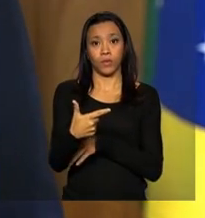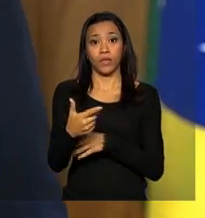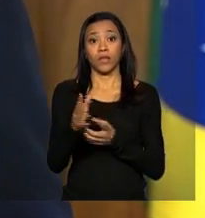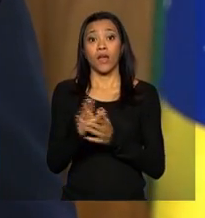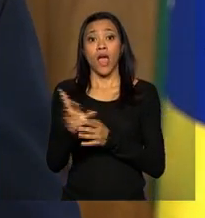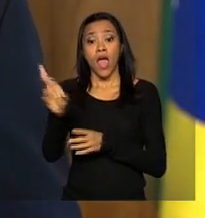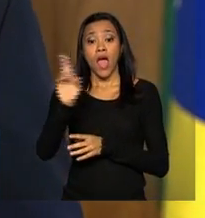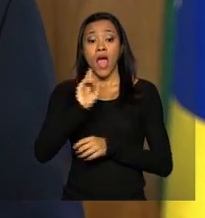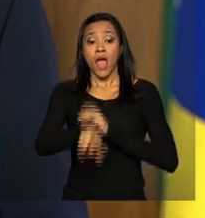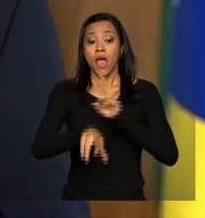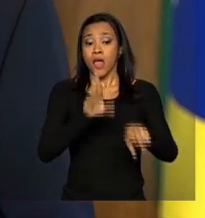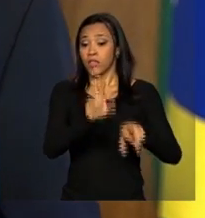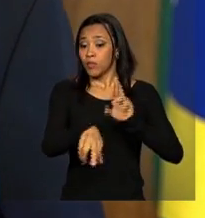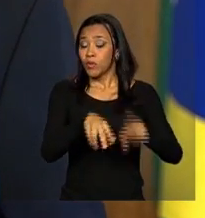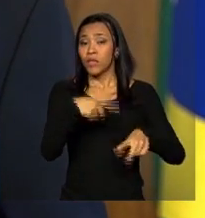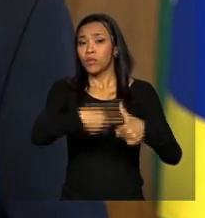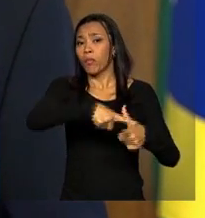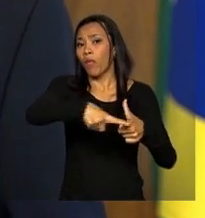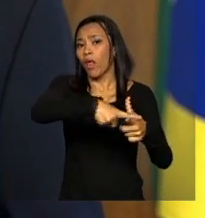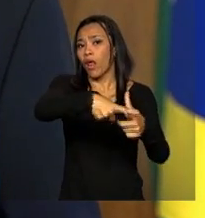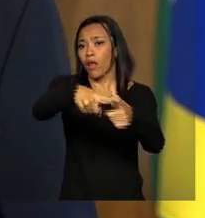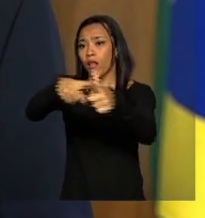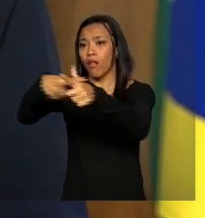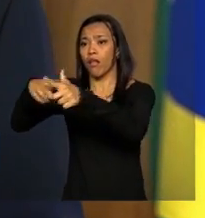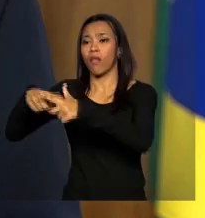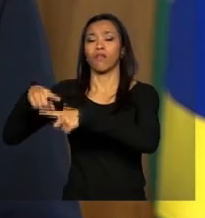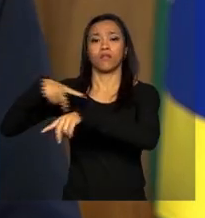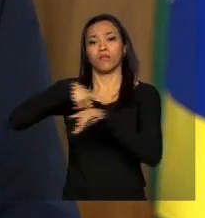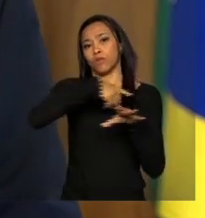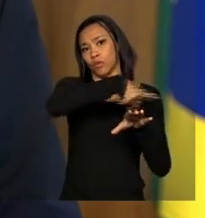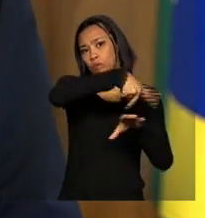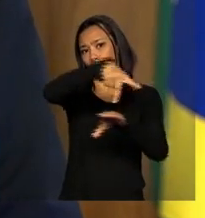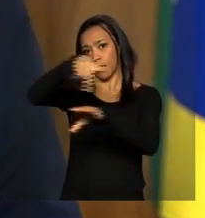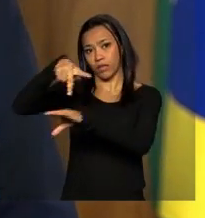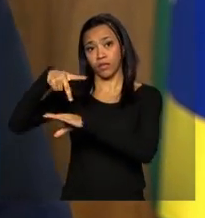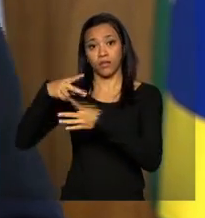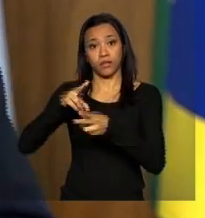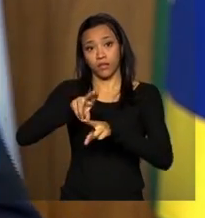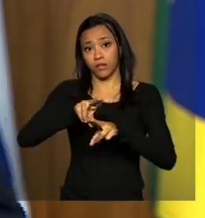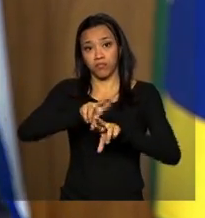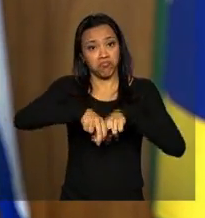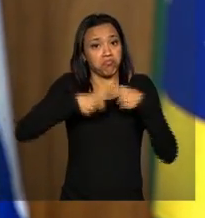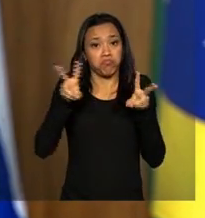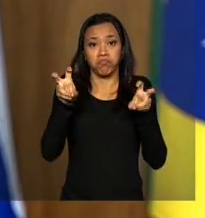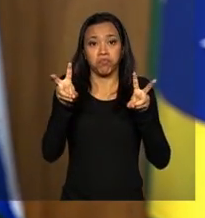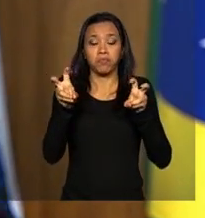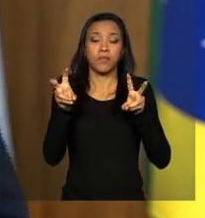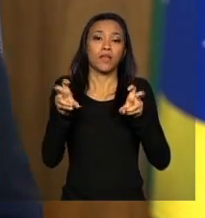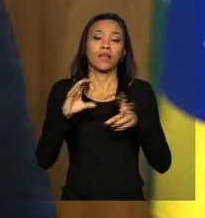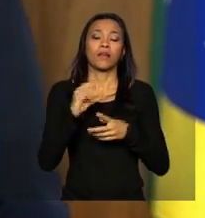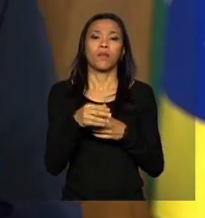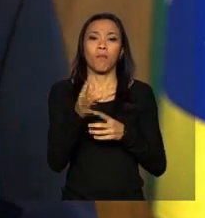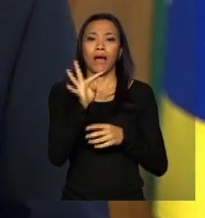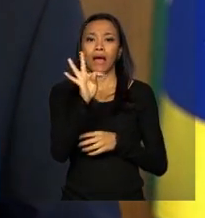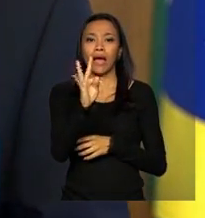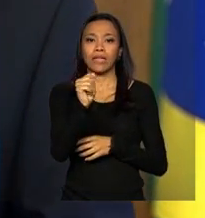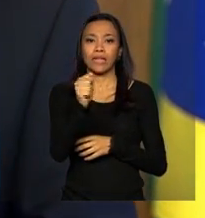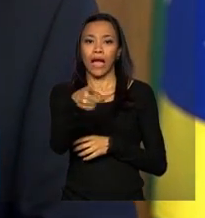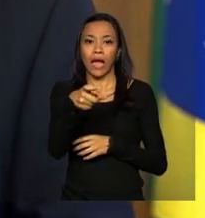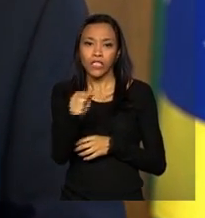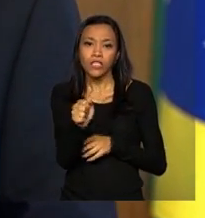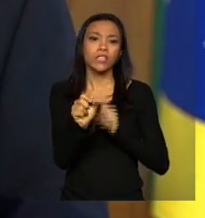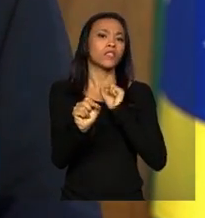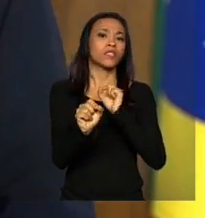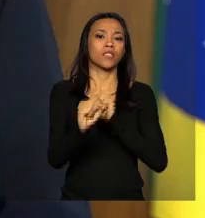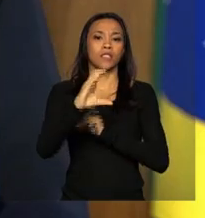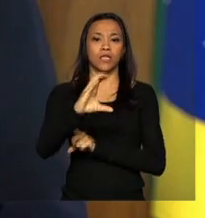de ambos os países com relação ao aumento das taxas alfandegárias comuns para alguns produtos